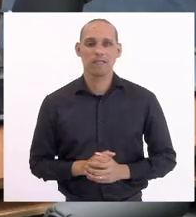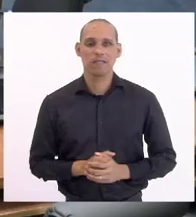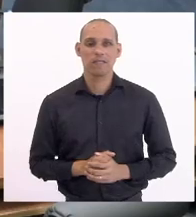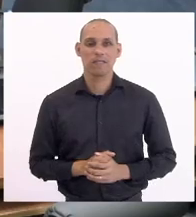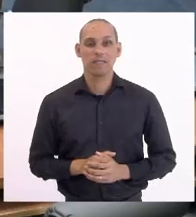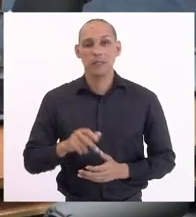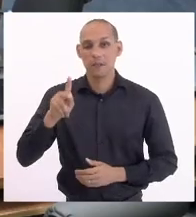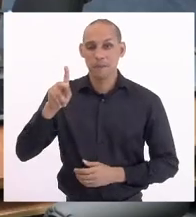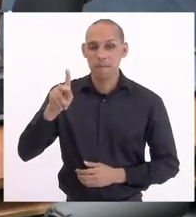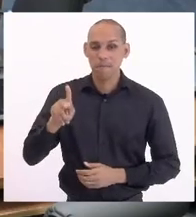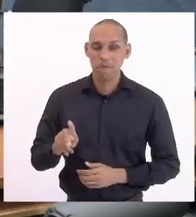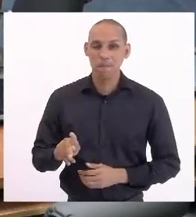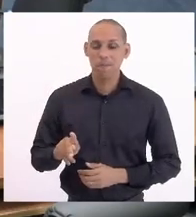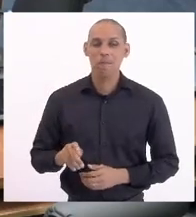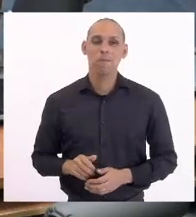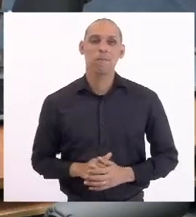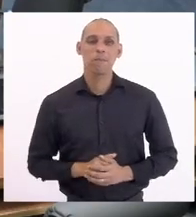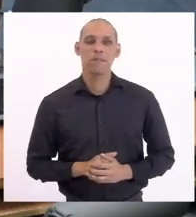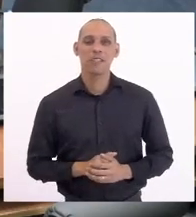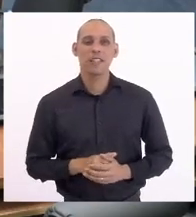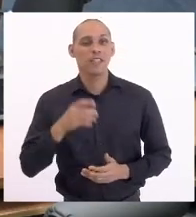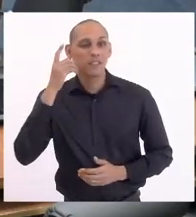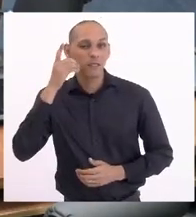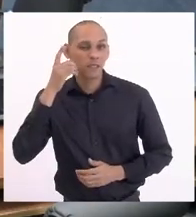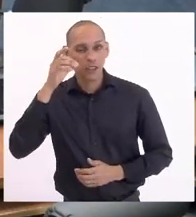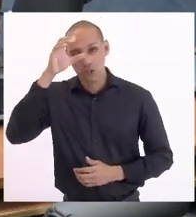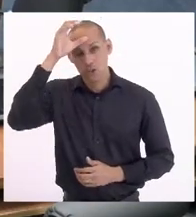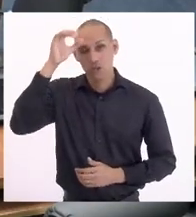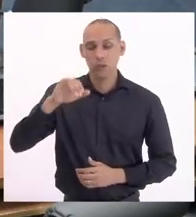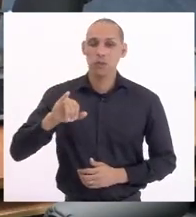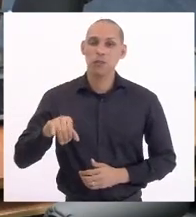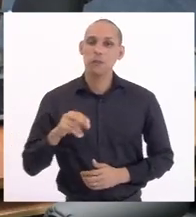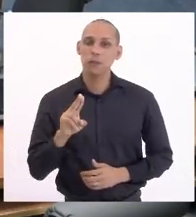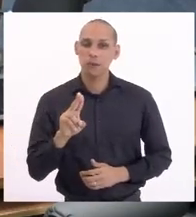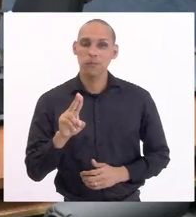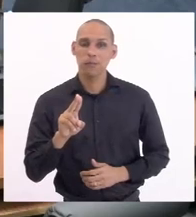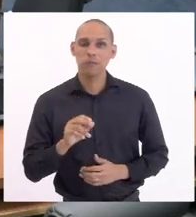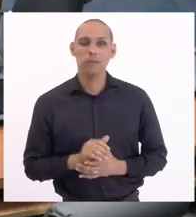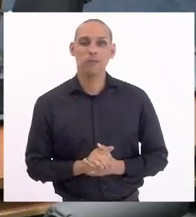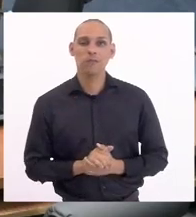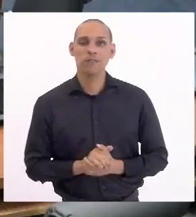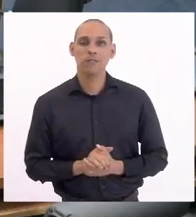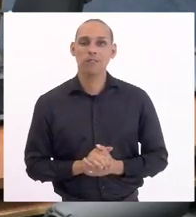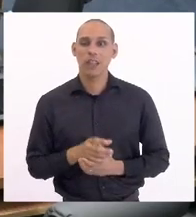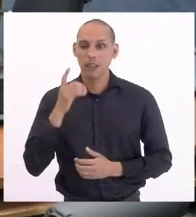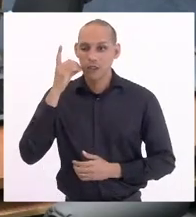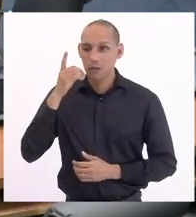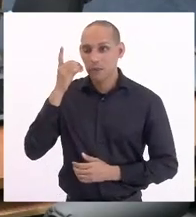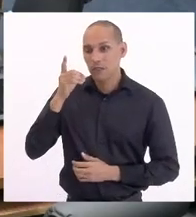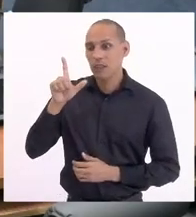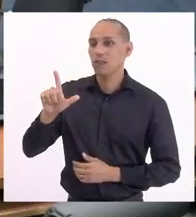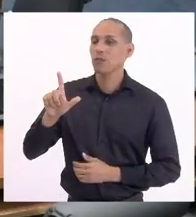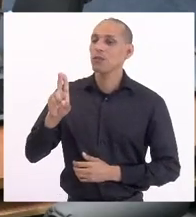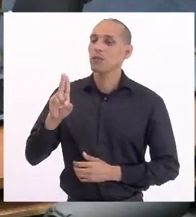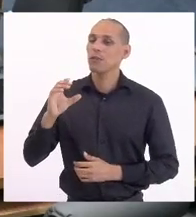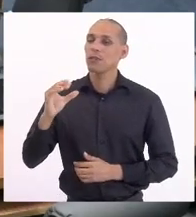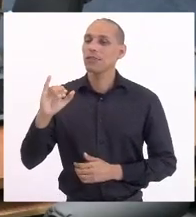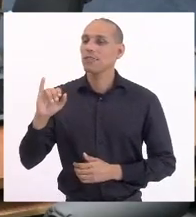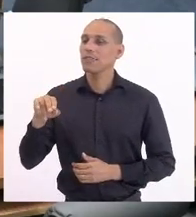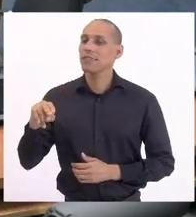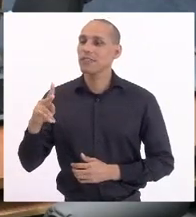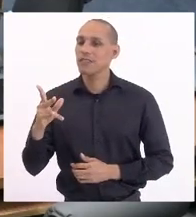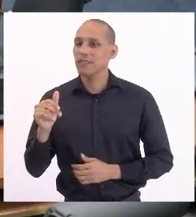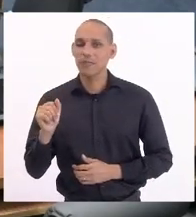Senhora presidente, deputada Tia Ju, senhora deputada Lucinha,